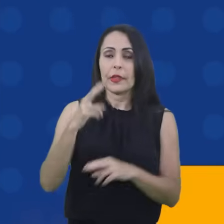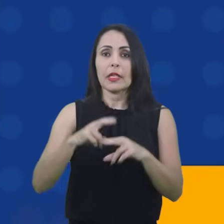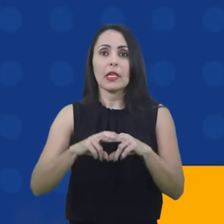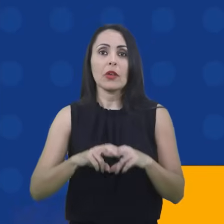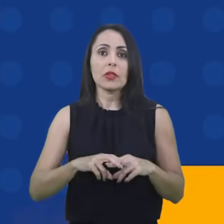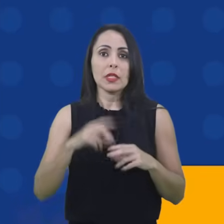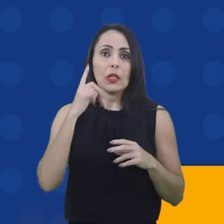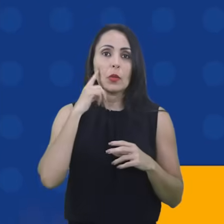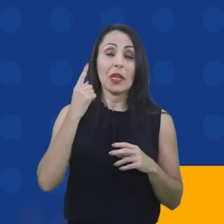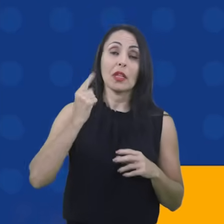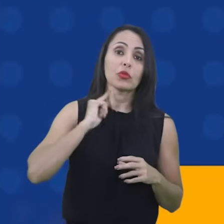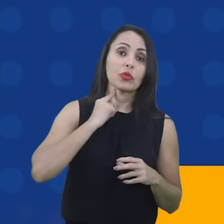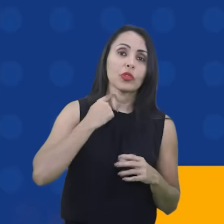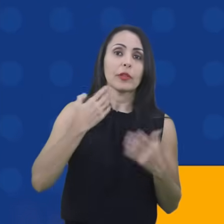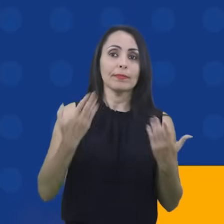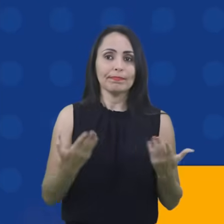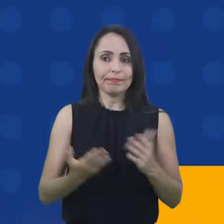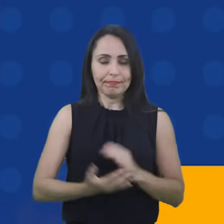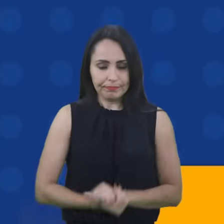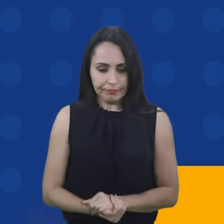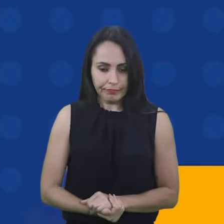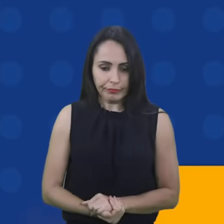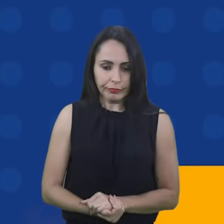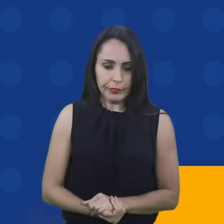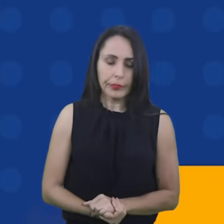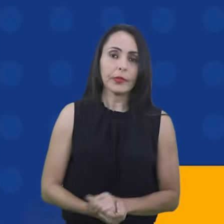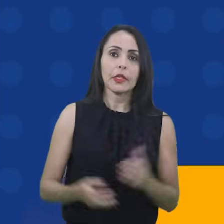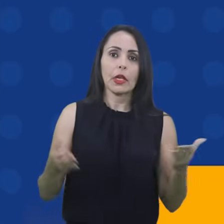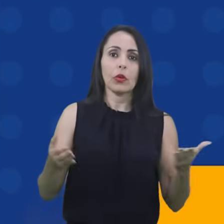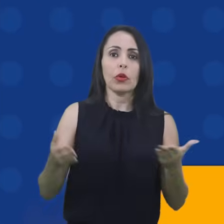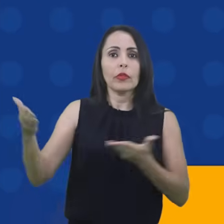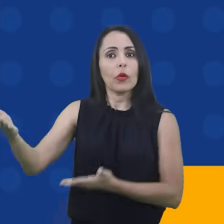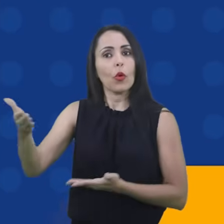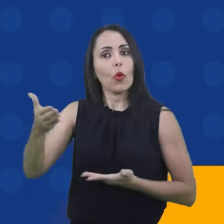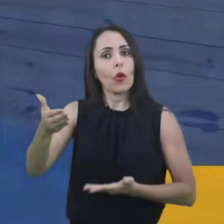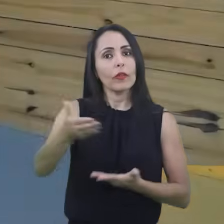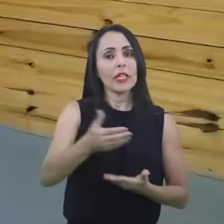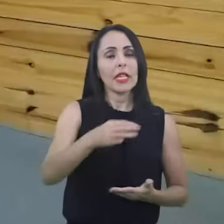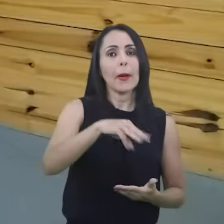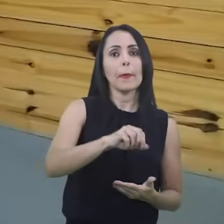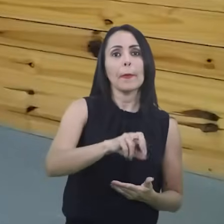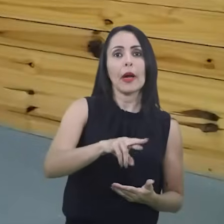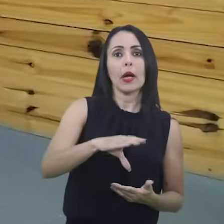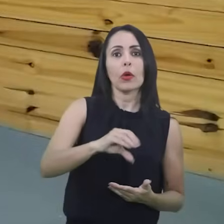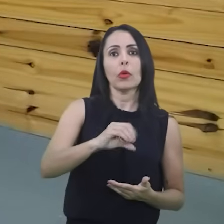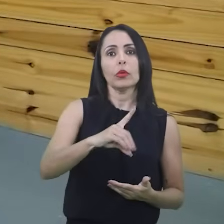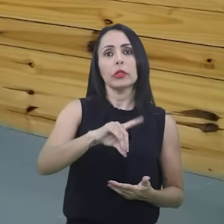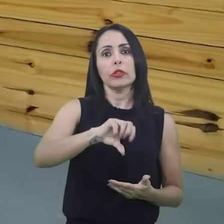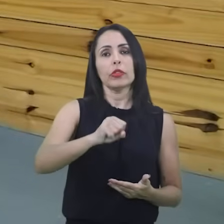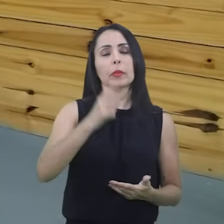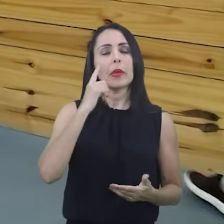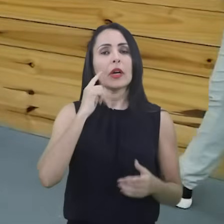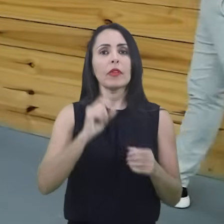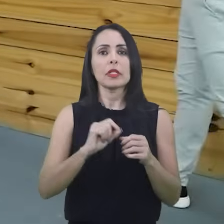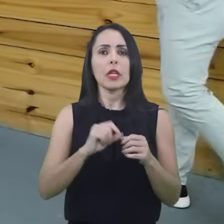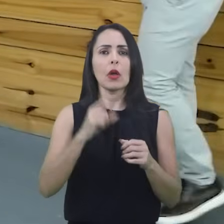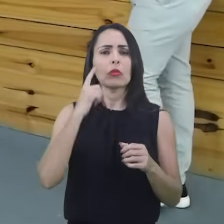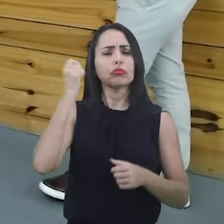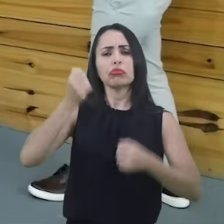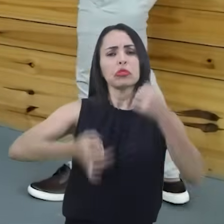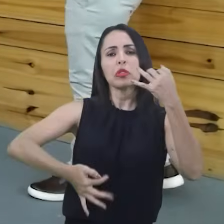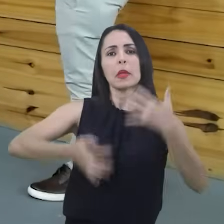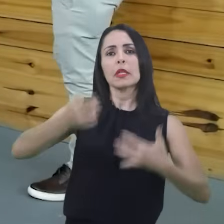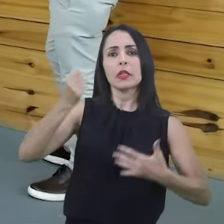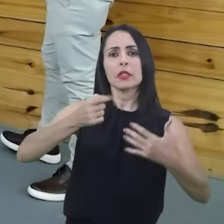não higienização. E nesse momento, né, eu vou convidar de volta aqui o meu colega Marcondes, né, para fazer aqui alguns